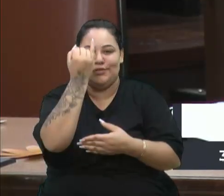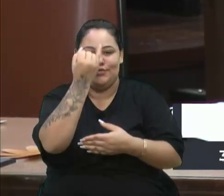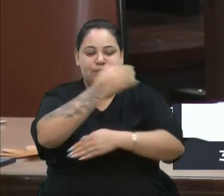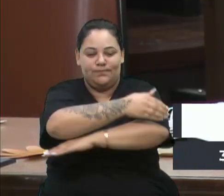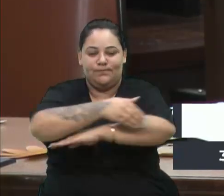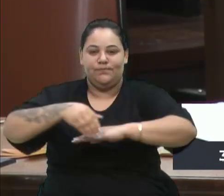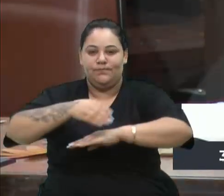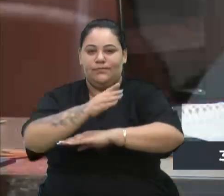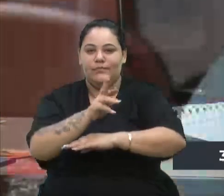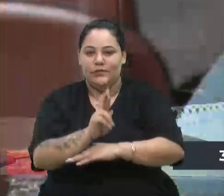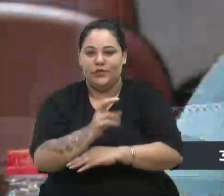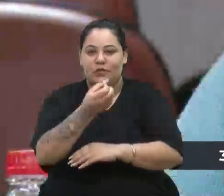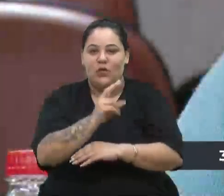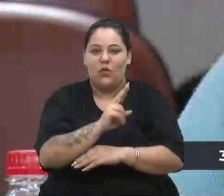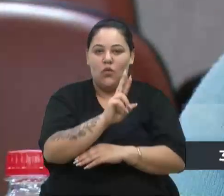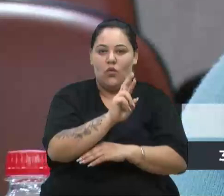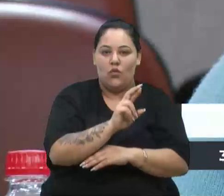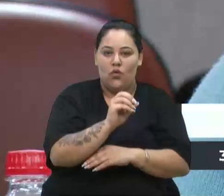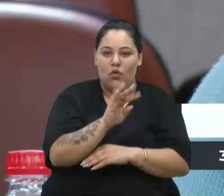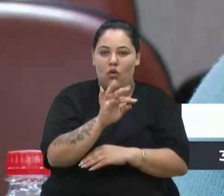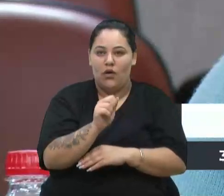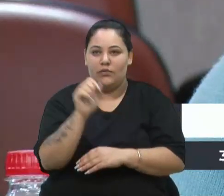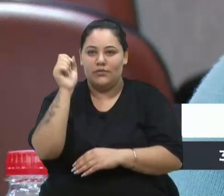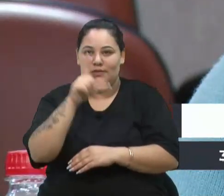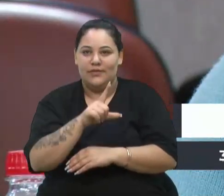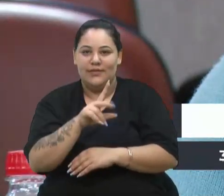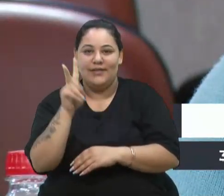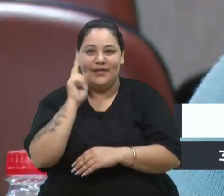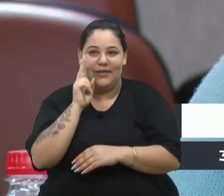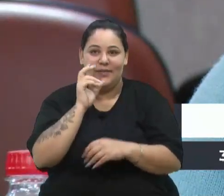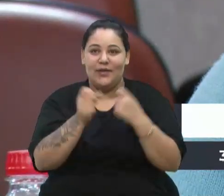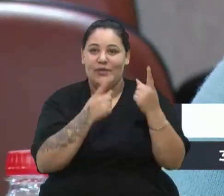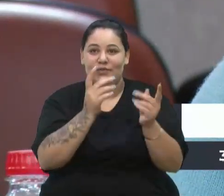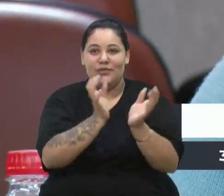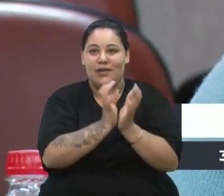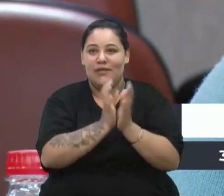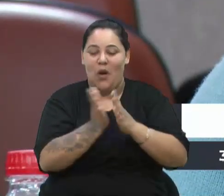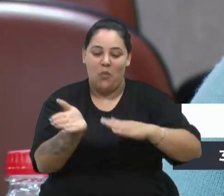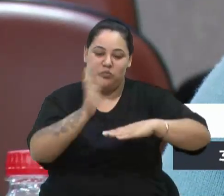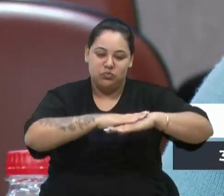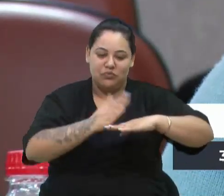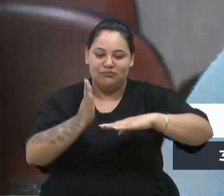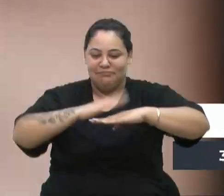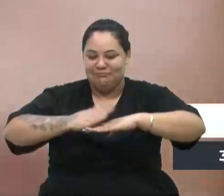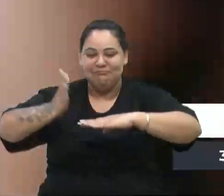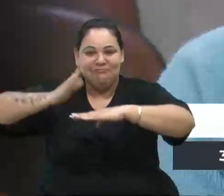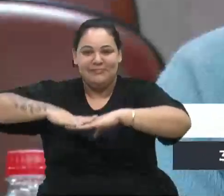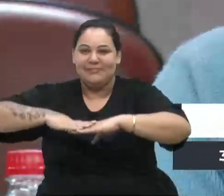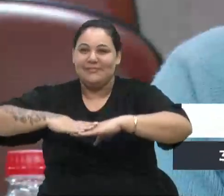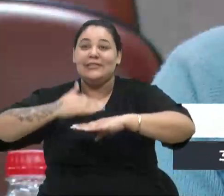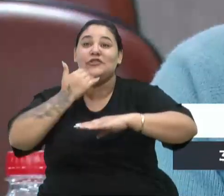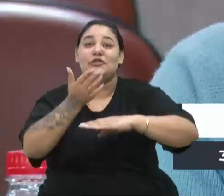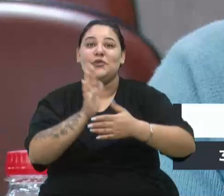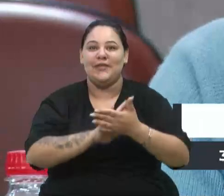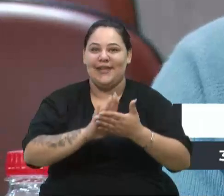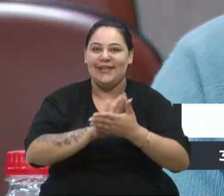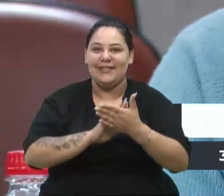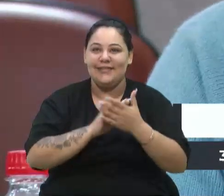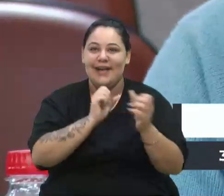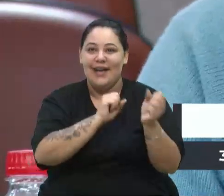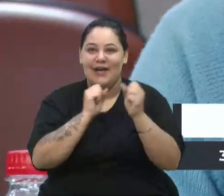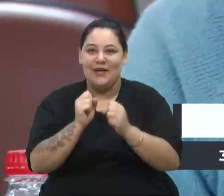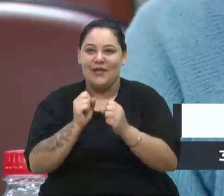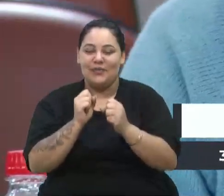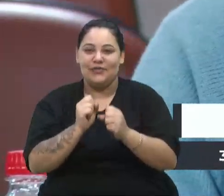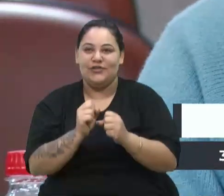é importante. Lembro até uma vez que alguns colegas aqui foram lá tampar uns buracos, né? Mas não adiantou nada, porque os buracos continuam. Né? Agora, poderiam fazer em nível federal,